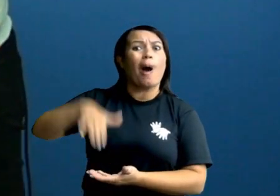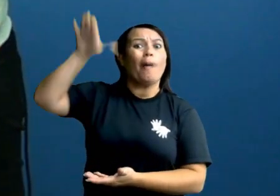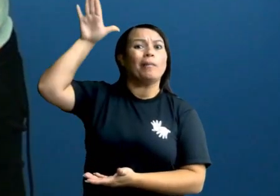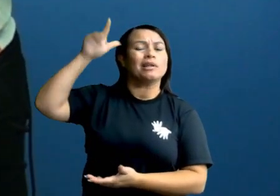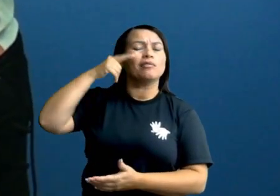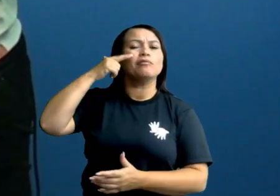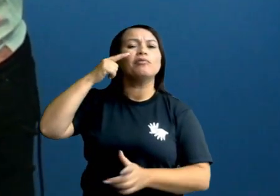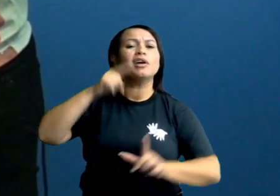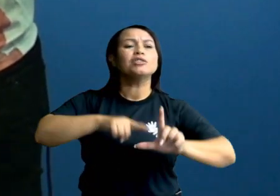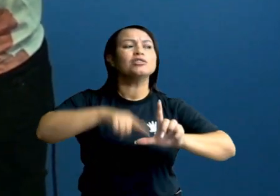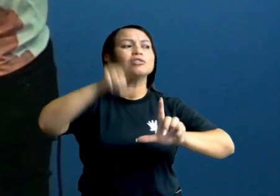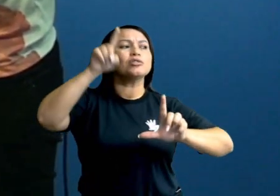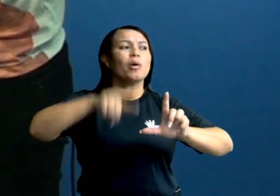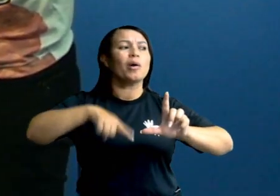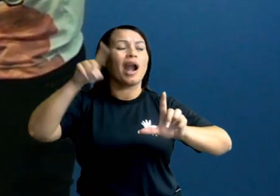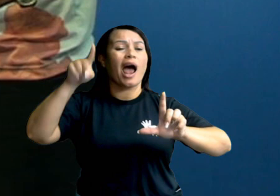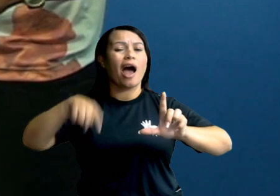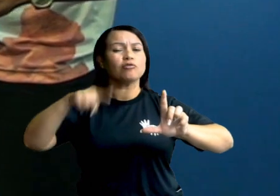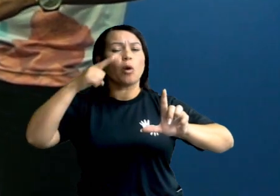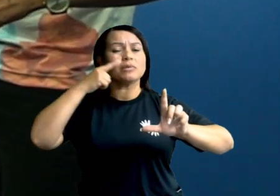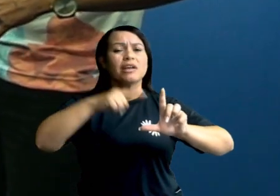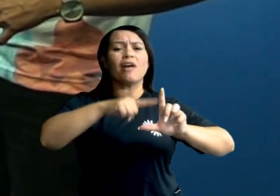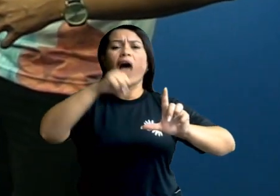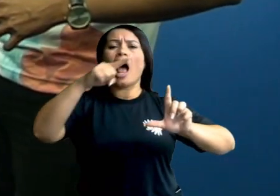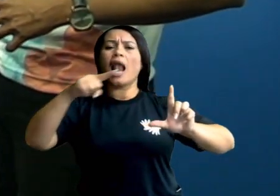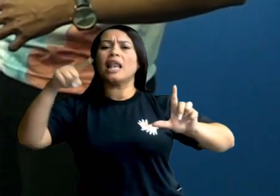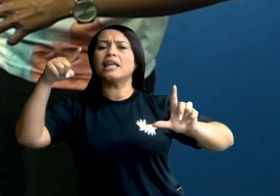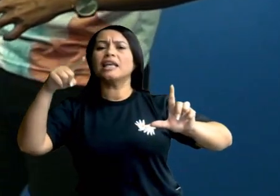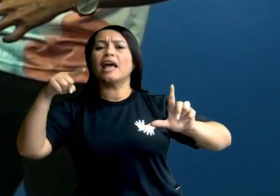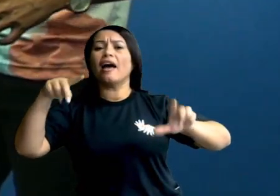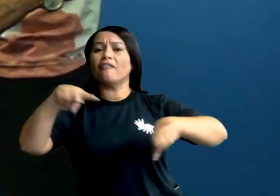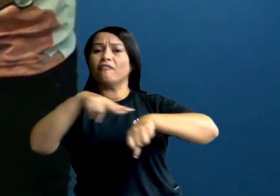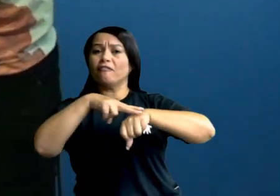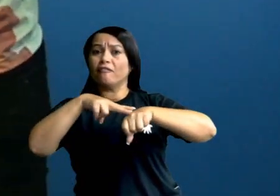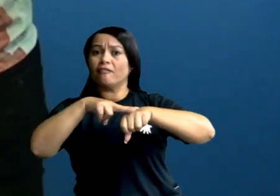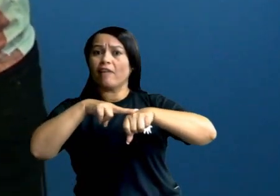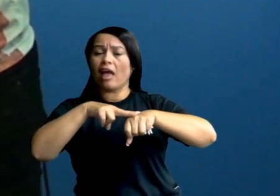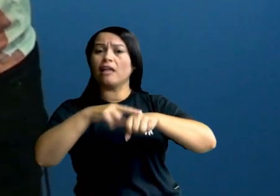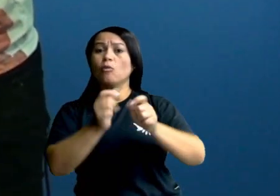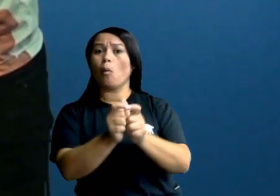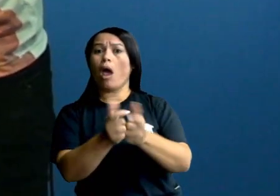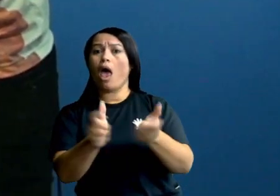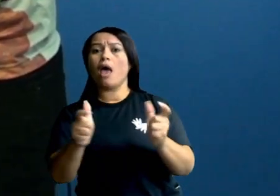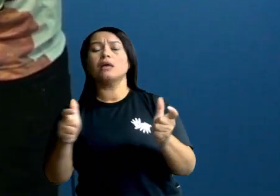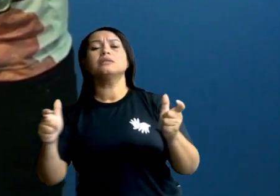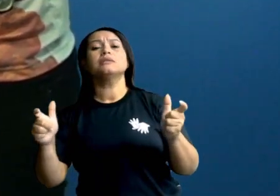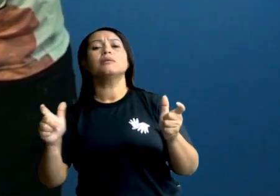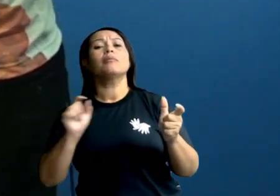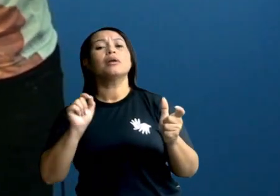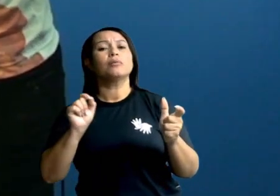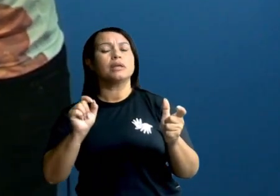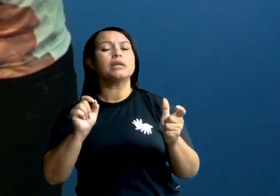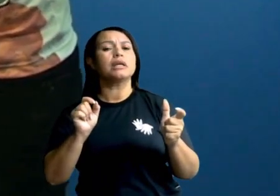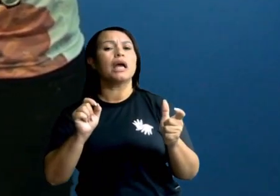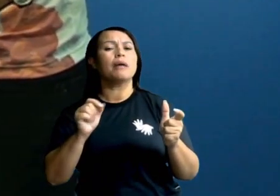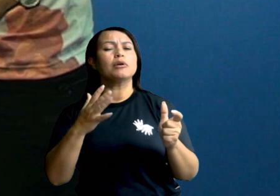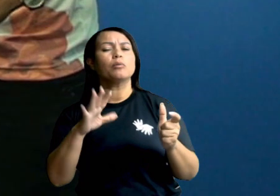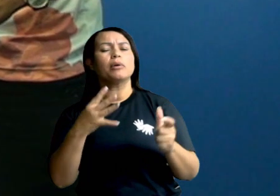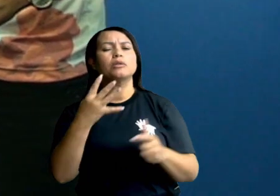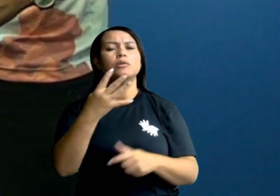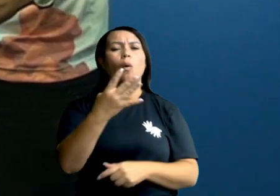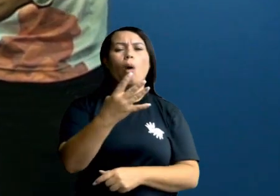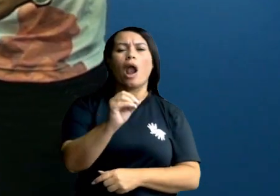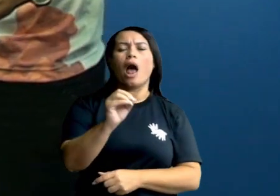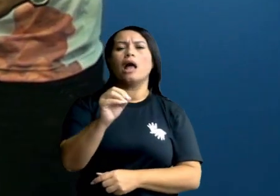essa tendência. Então, a linha verde demarca aí um crescimento, né? Aqui a princípio, na década de 40,